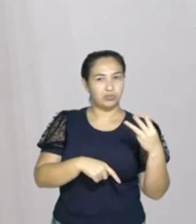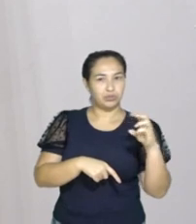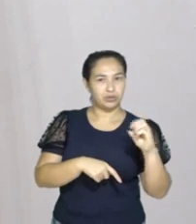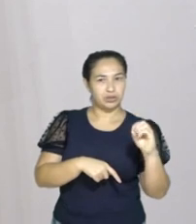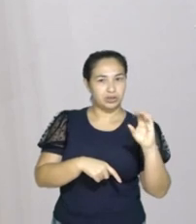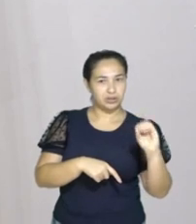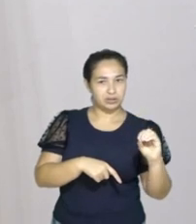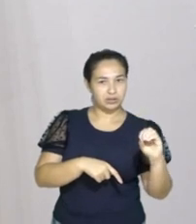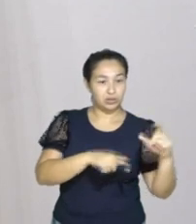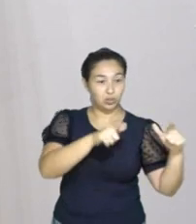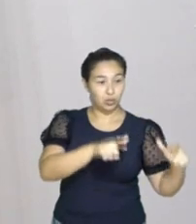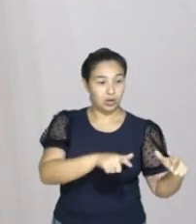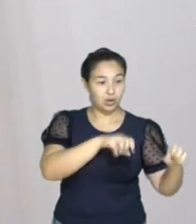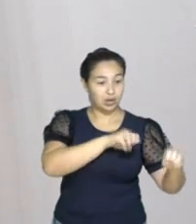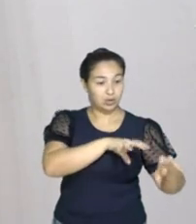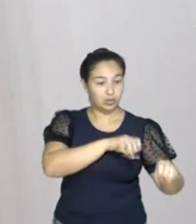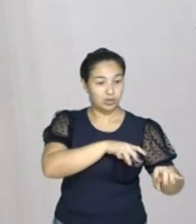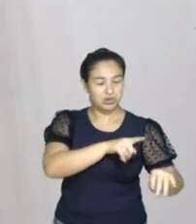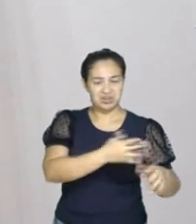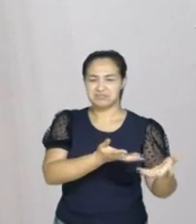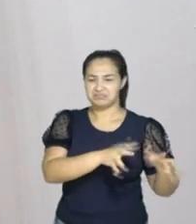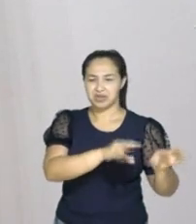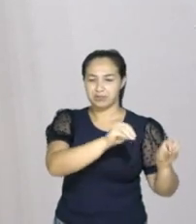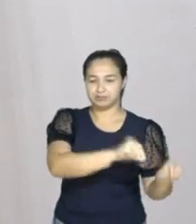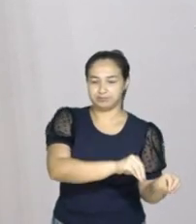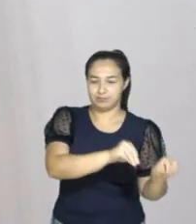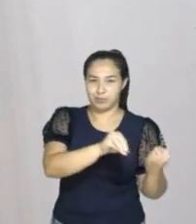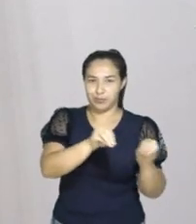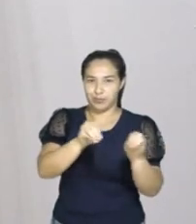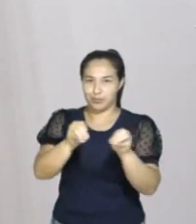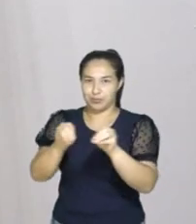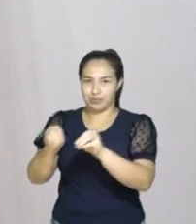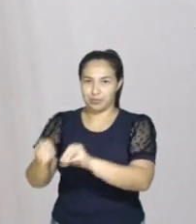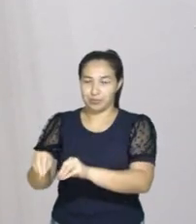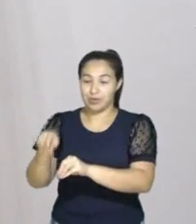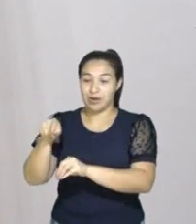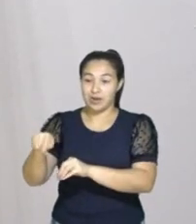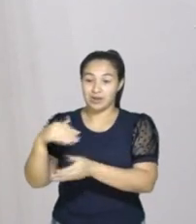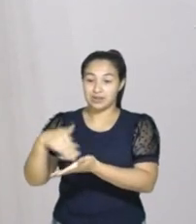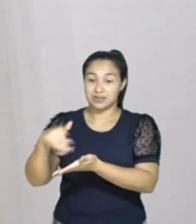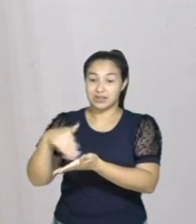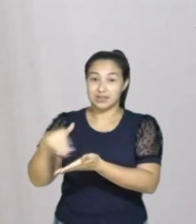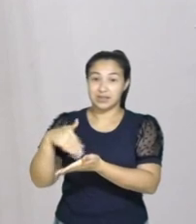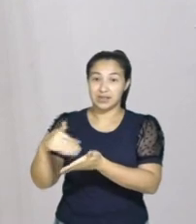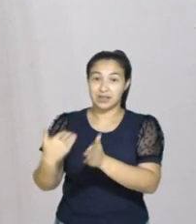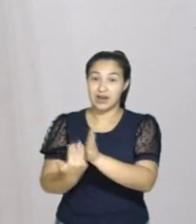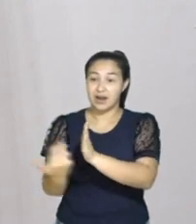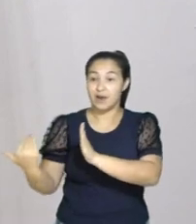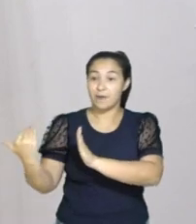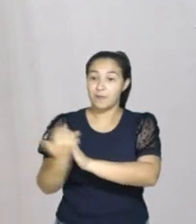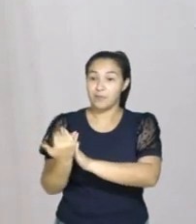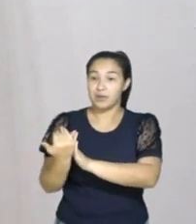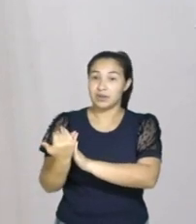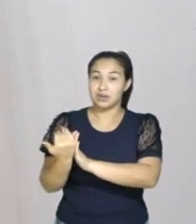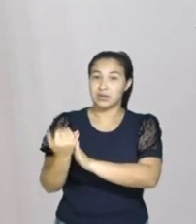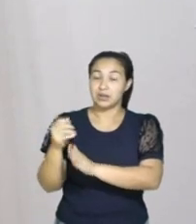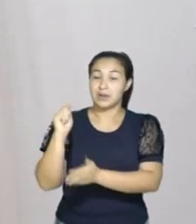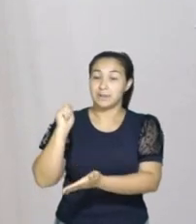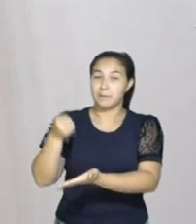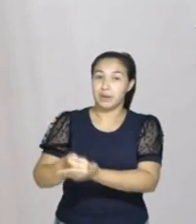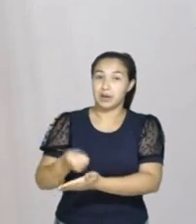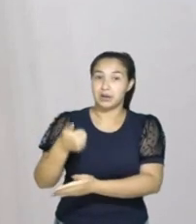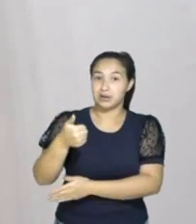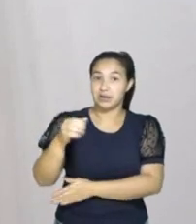educação e vai para a secretaria que a função gratificada é 10 mil e eles vão fazendo